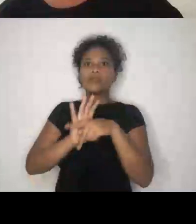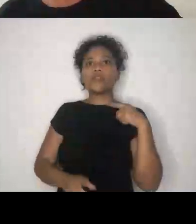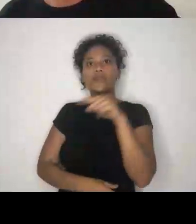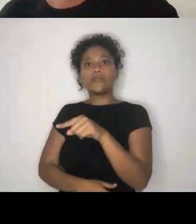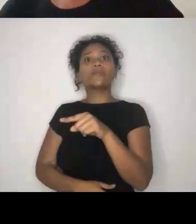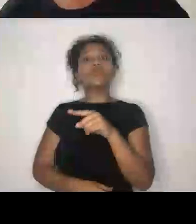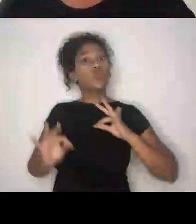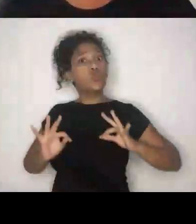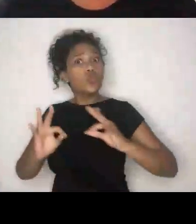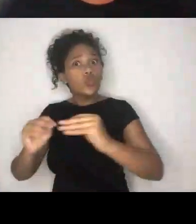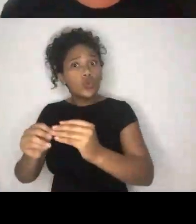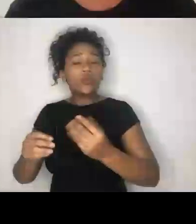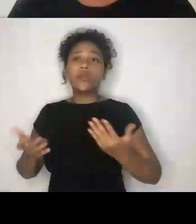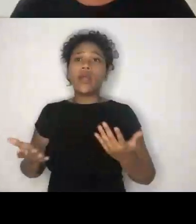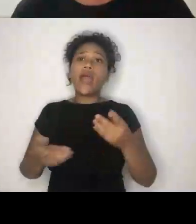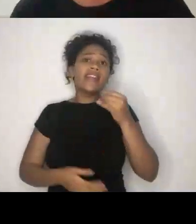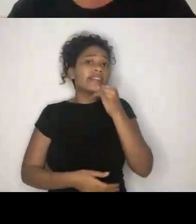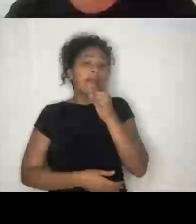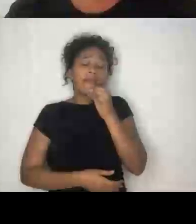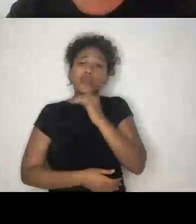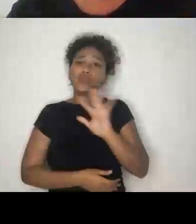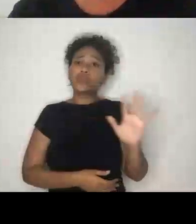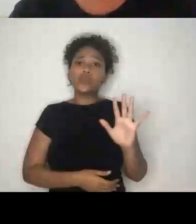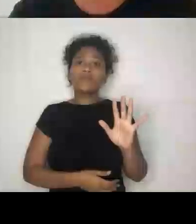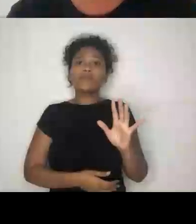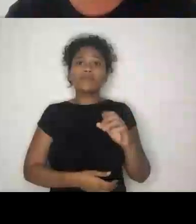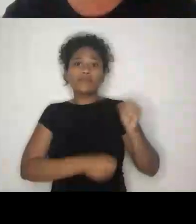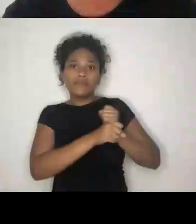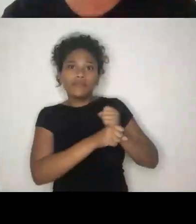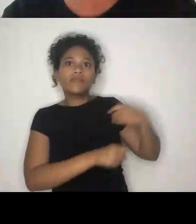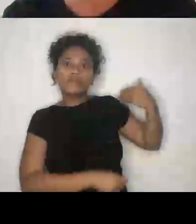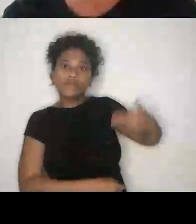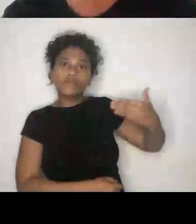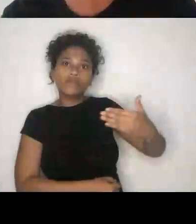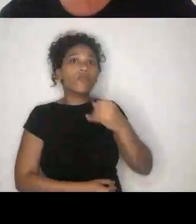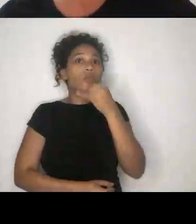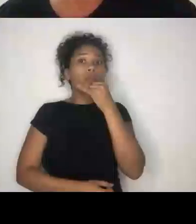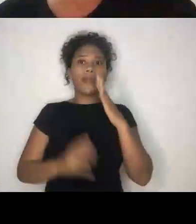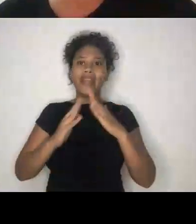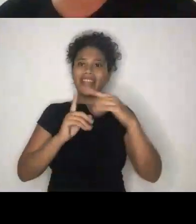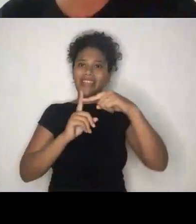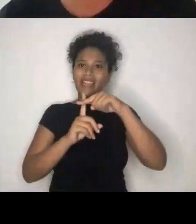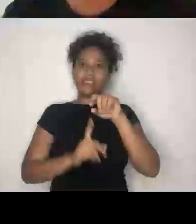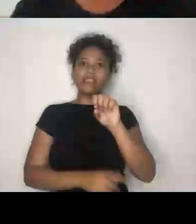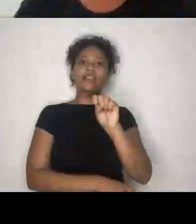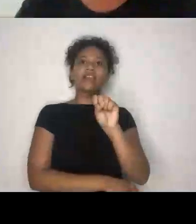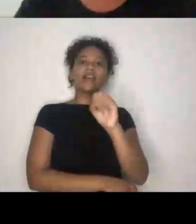são exemplos que eu tô trazendo vocês dos últimos anos né aqui por exemplo a Igreja de São Cristóvão de Las Casas